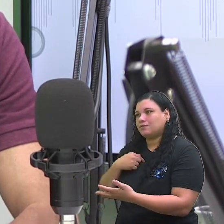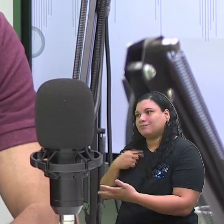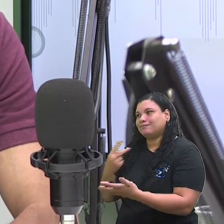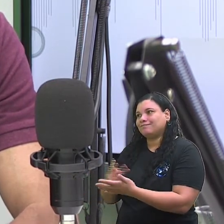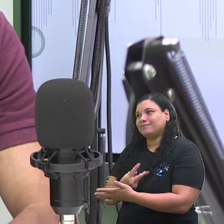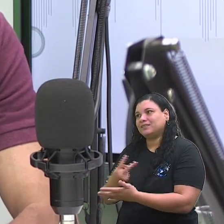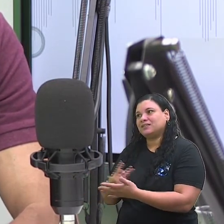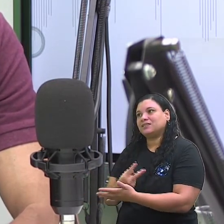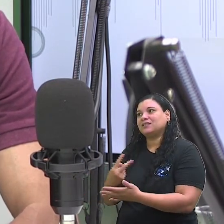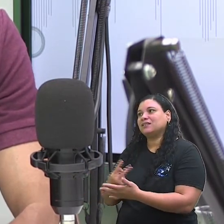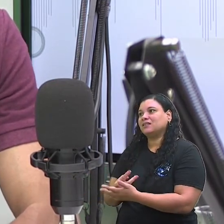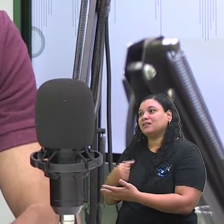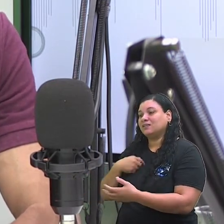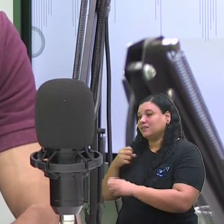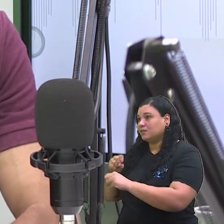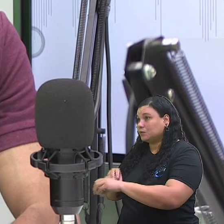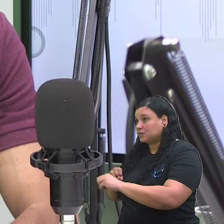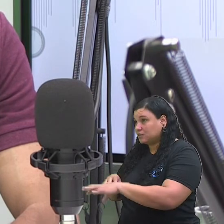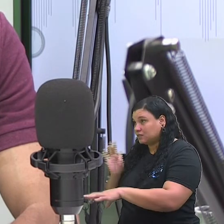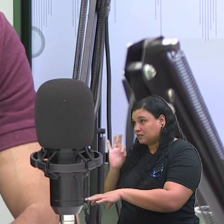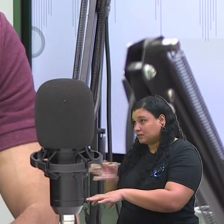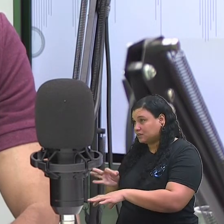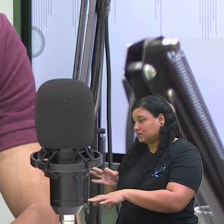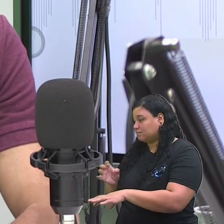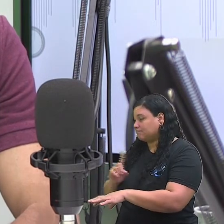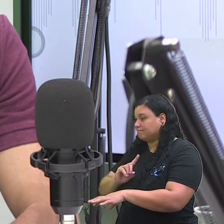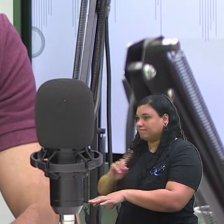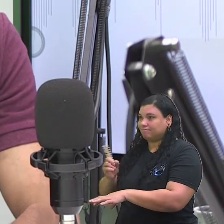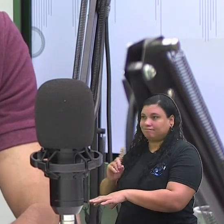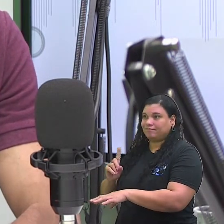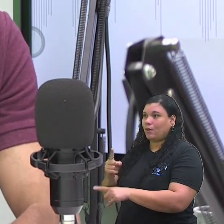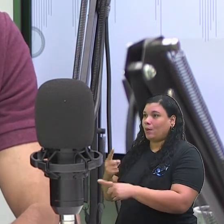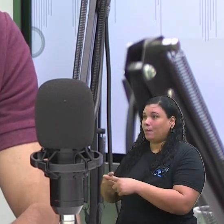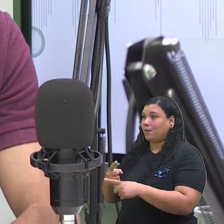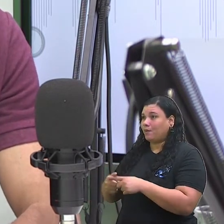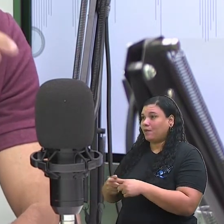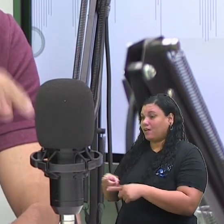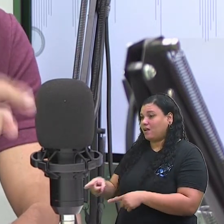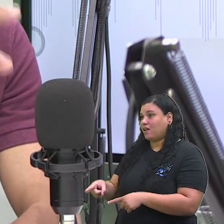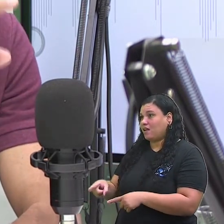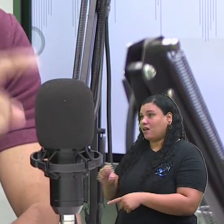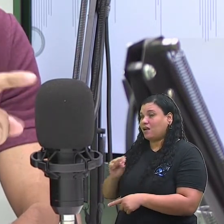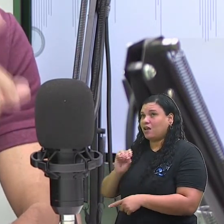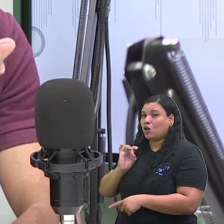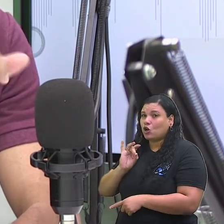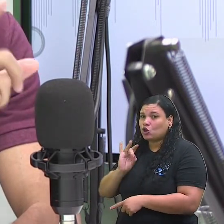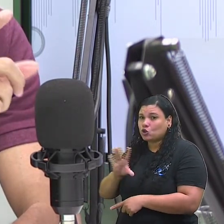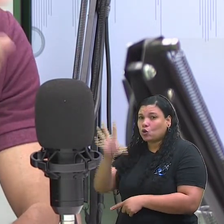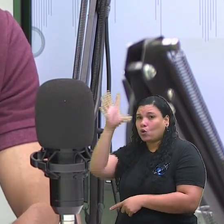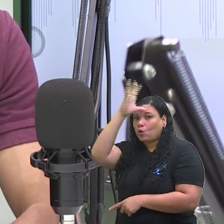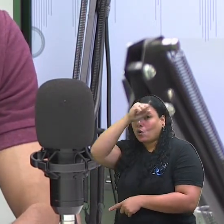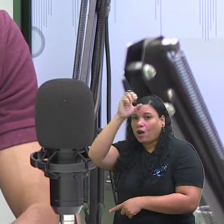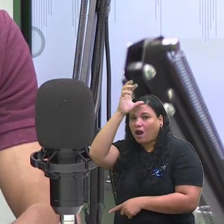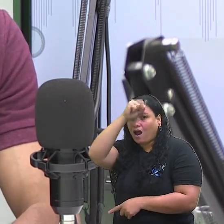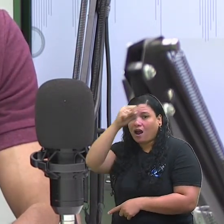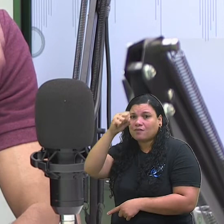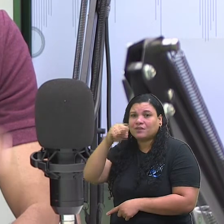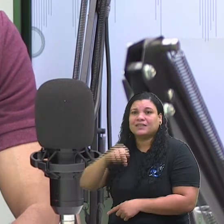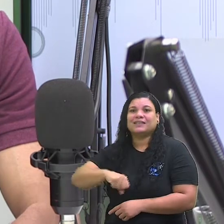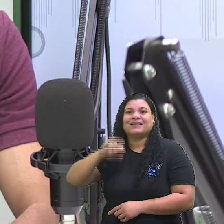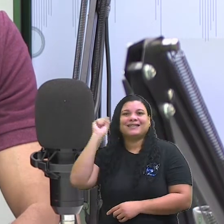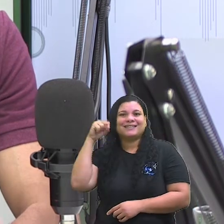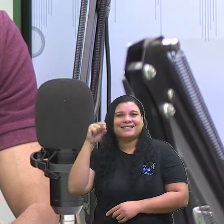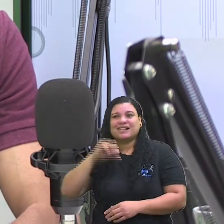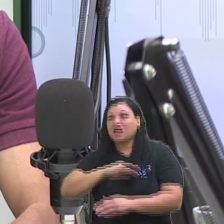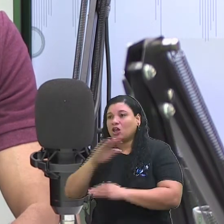e mãe sempre dizem sim ao que eles querem, e em algumas situações, eu como pai, eu preciso